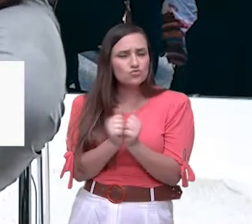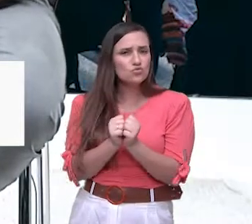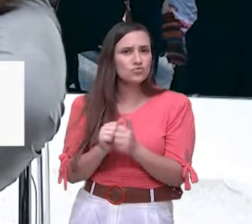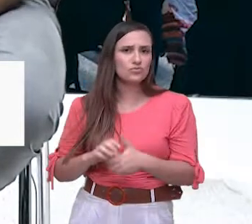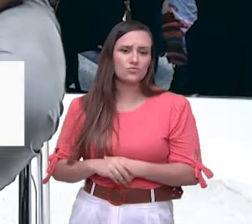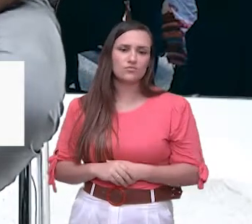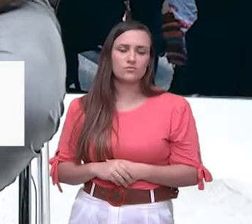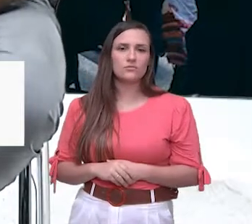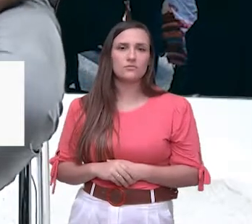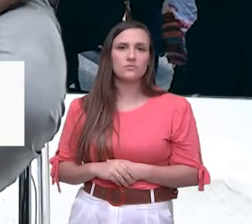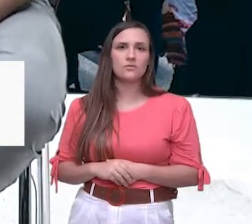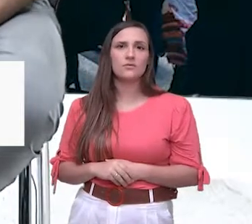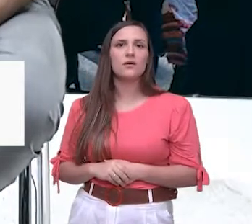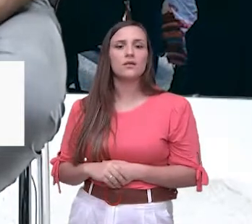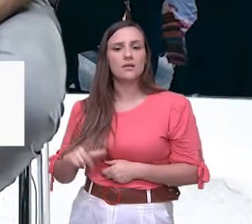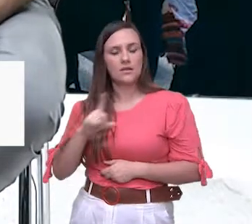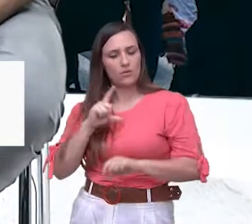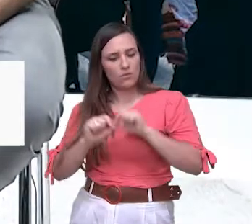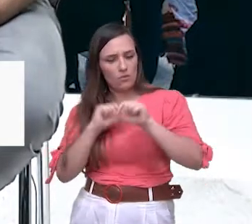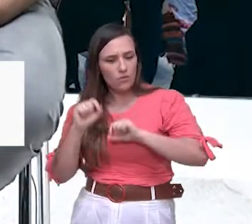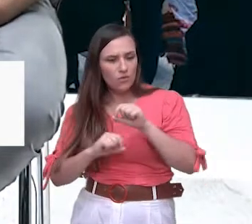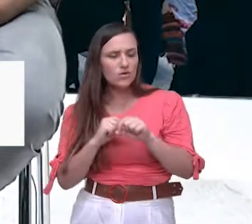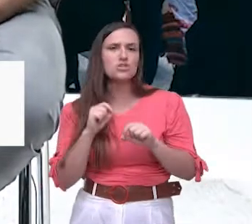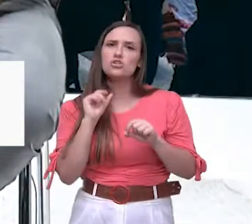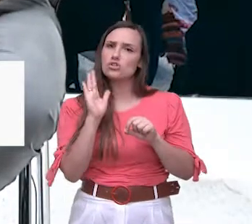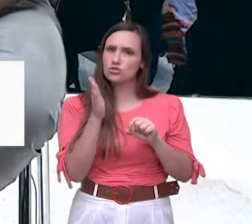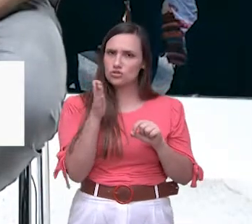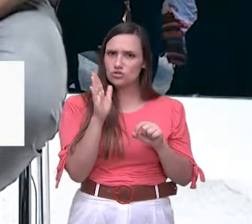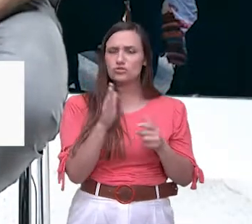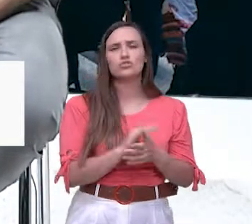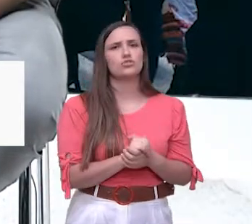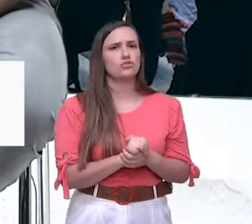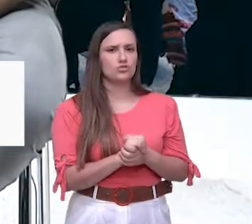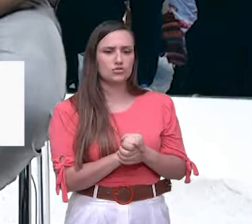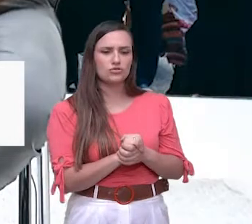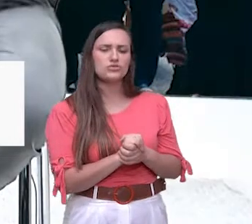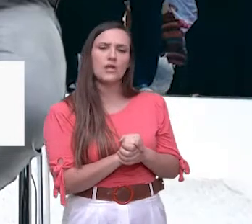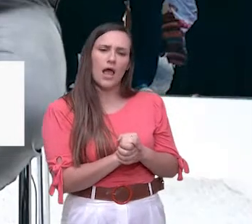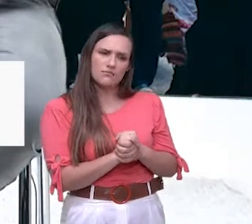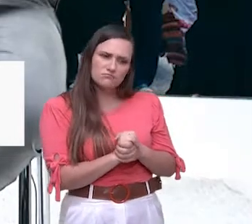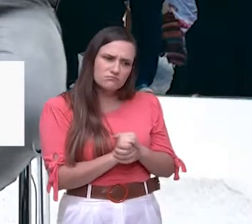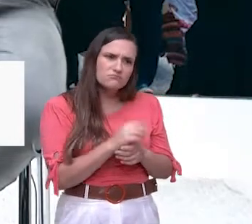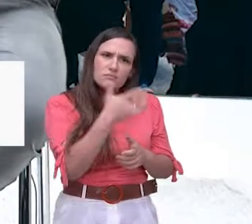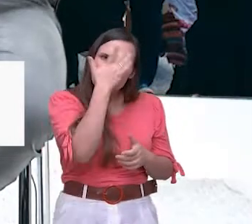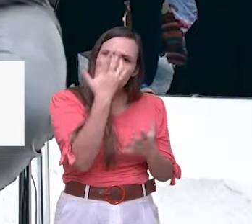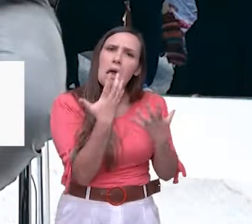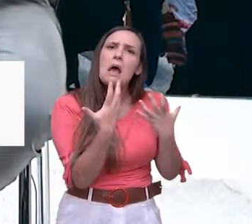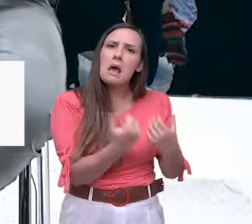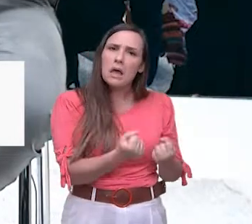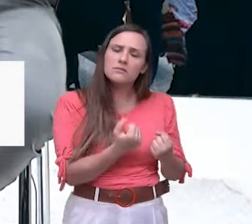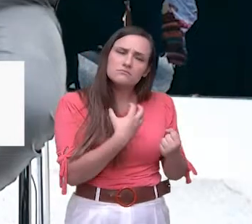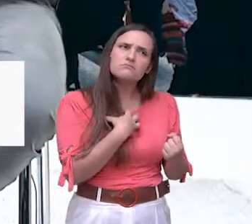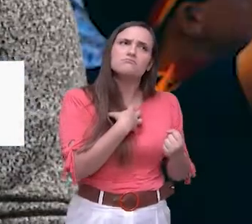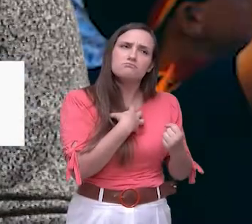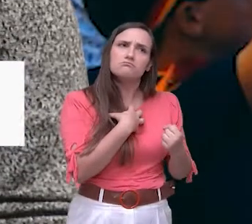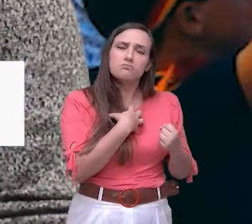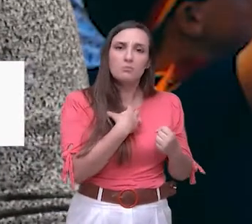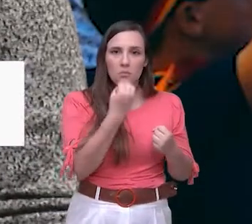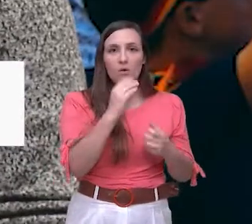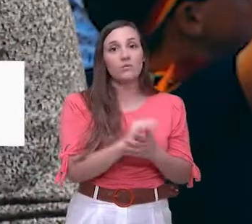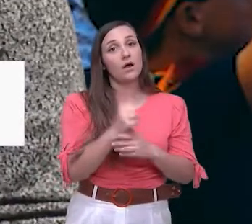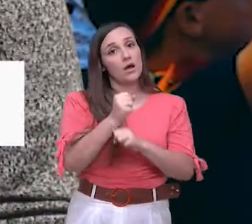agepen a uma parceria tem sido muito Próspera eles têm nos escutado eles tem se sensibilizado